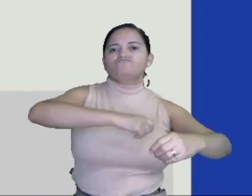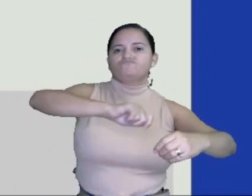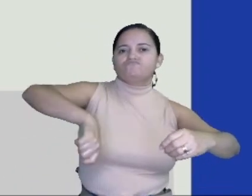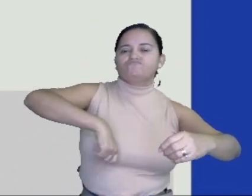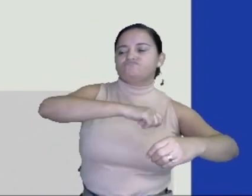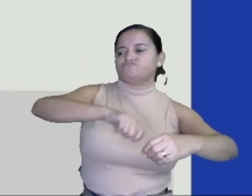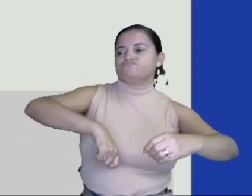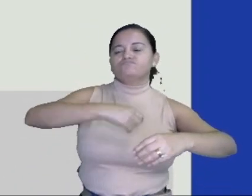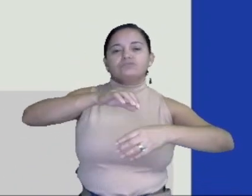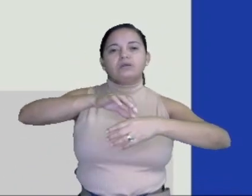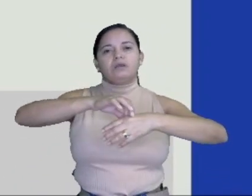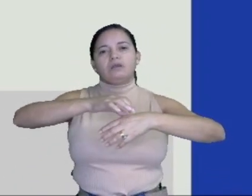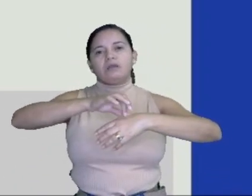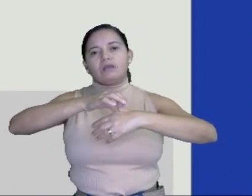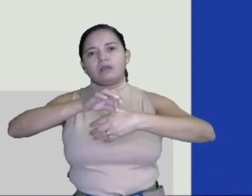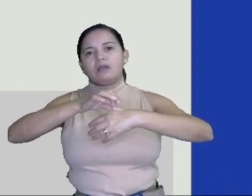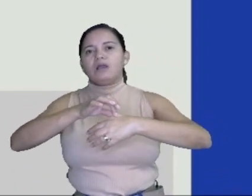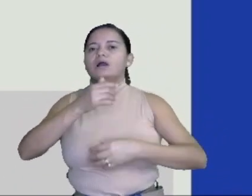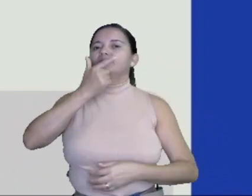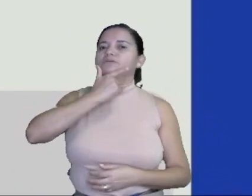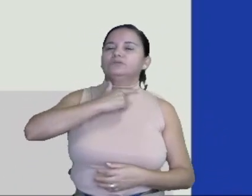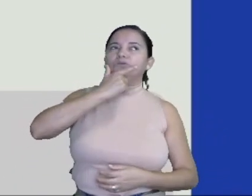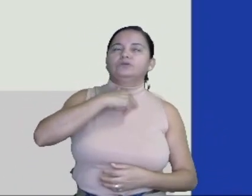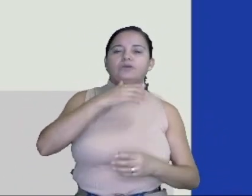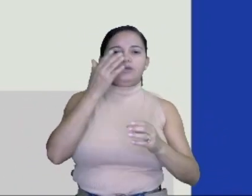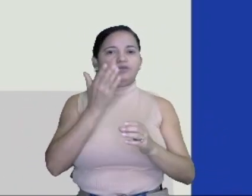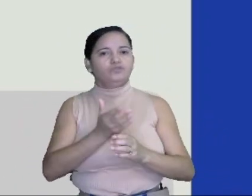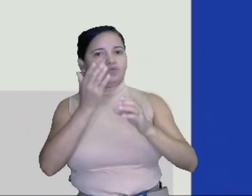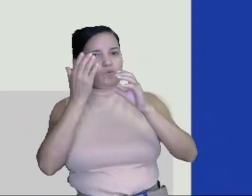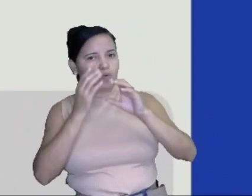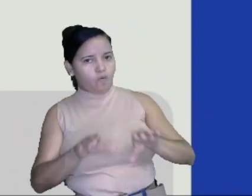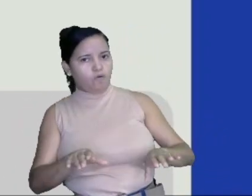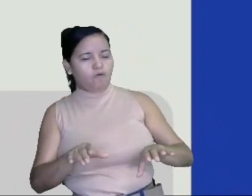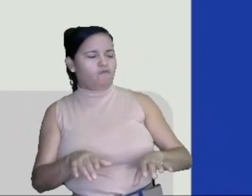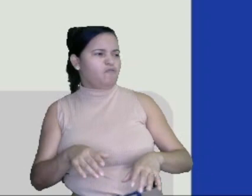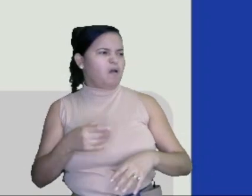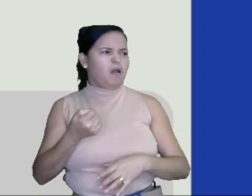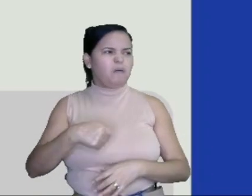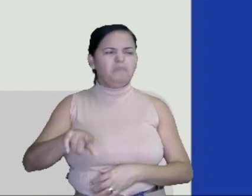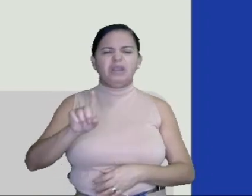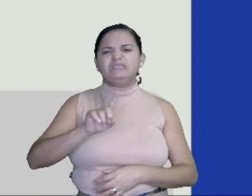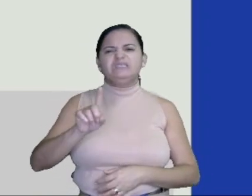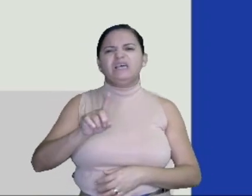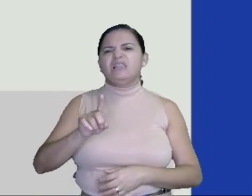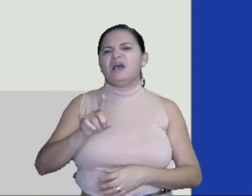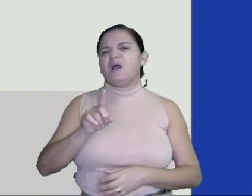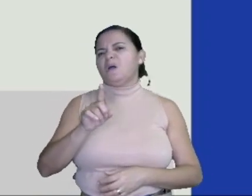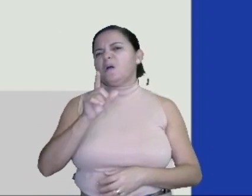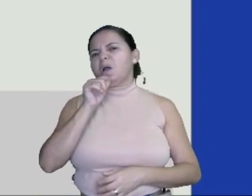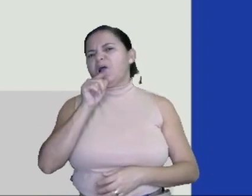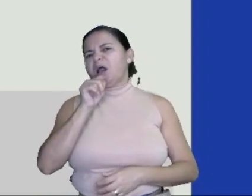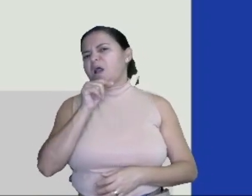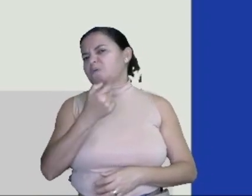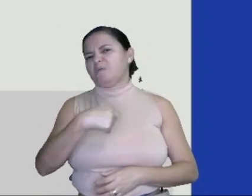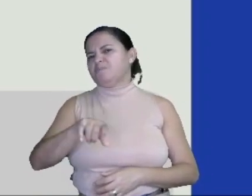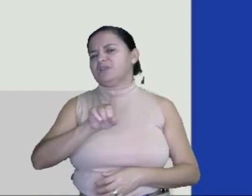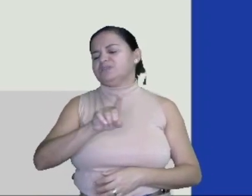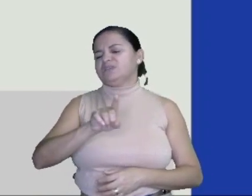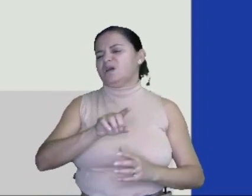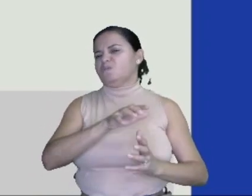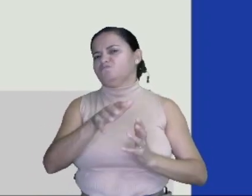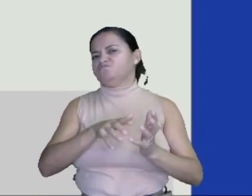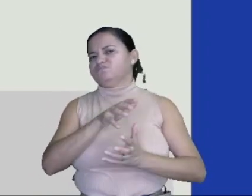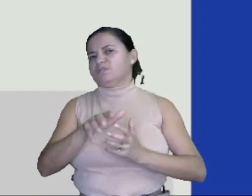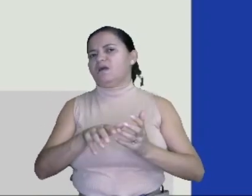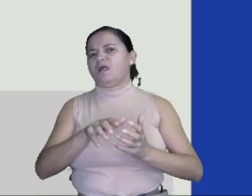ovos, esses alimentos você não precisa lavar. Não devemos lavar, porque quando a gente lava esses